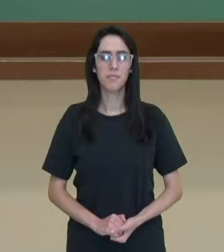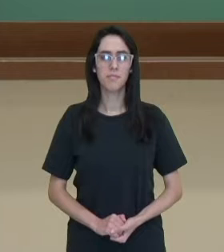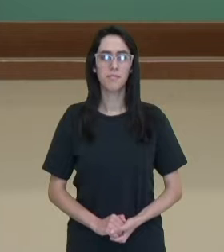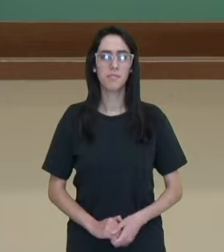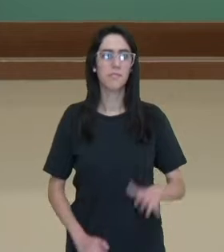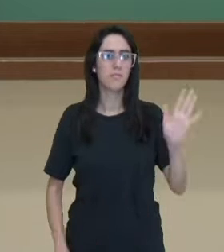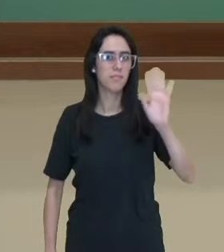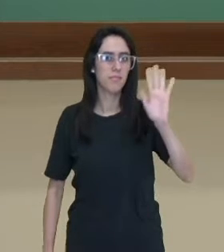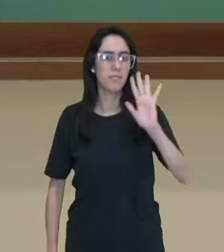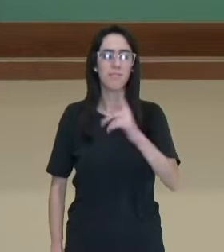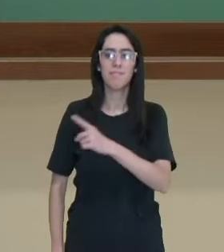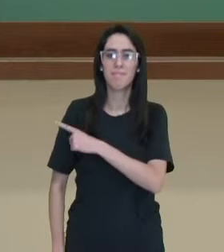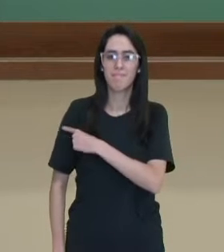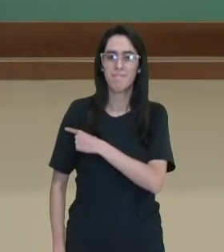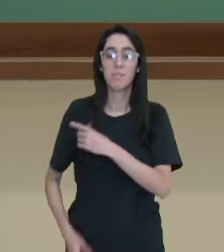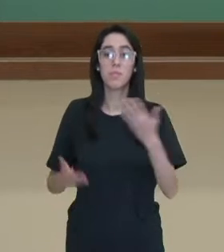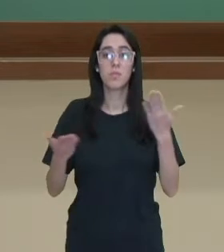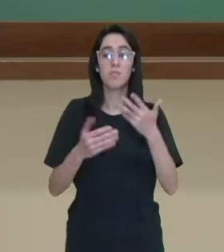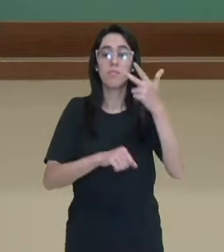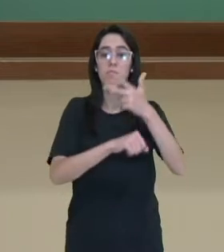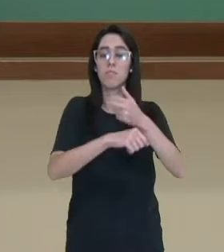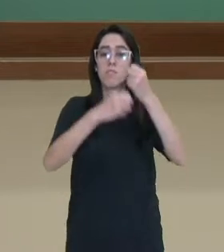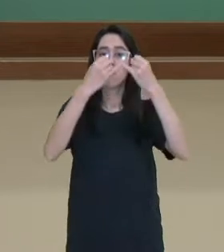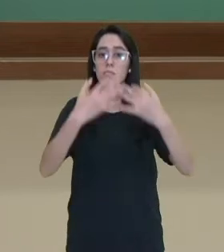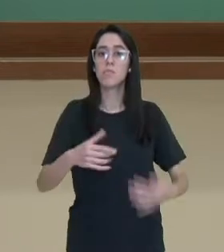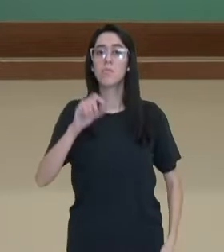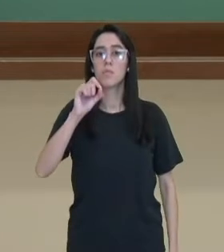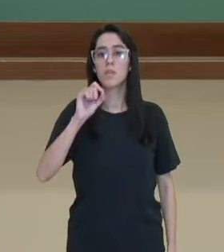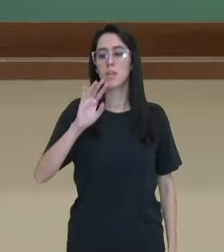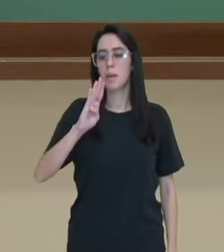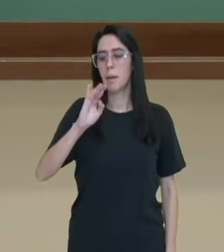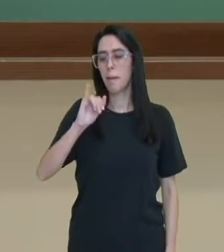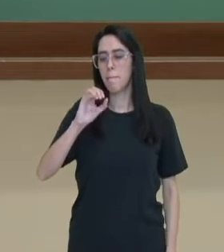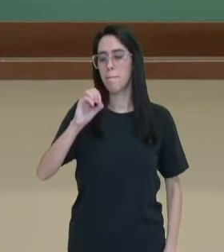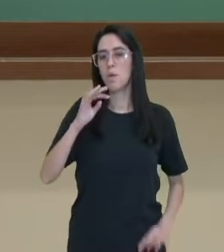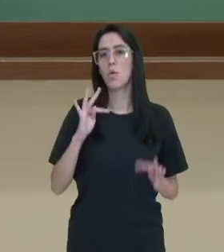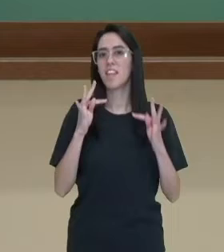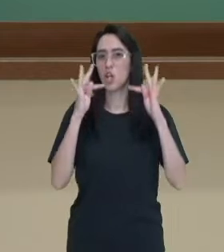Olá, estudantes da primeira série! Nesse vídeo nós vamos falar sobre biotecnologia.